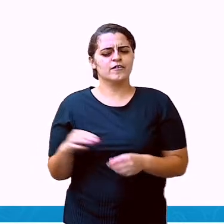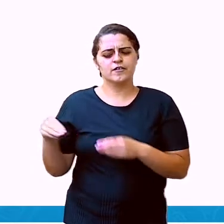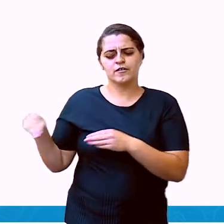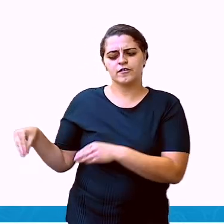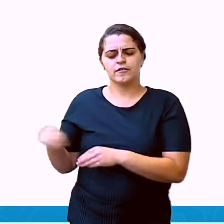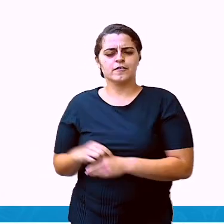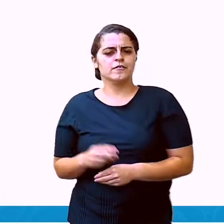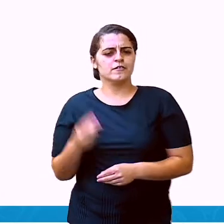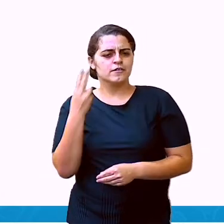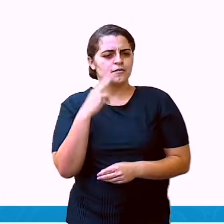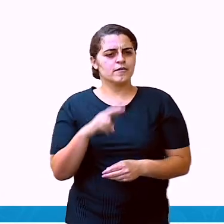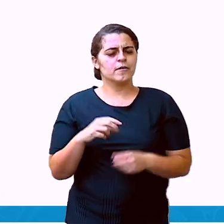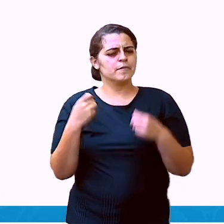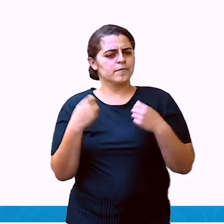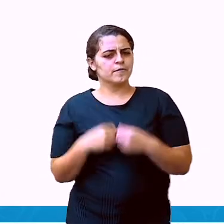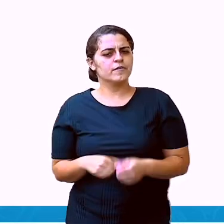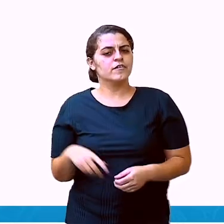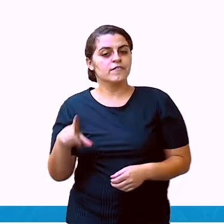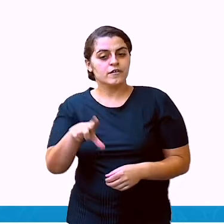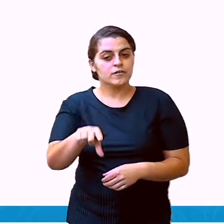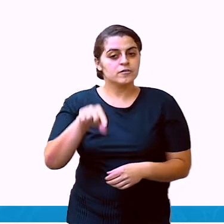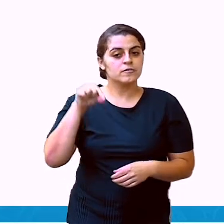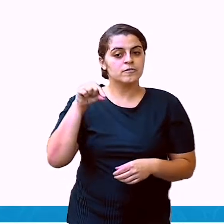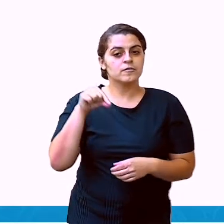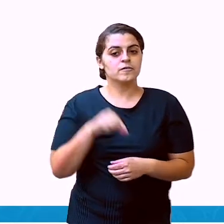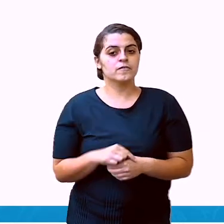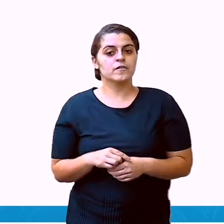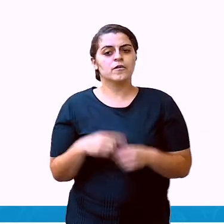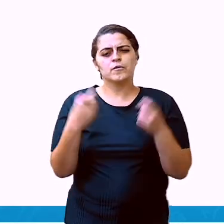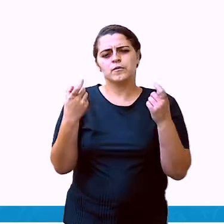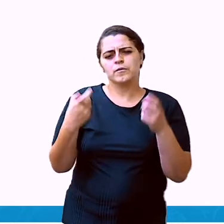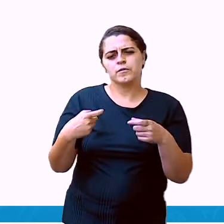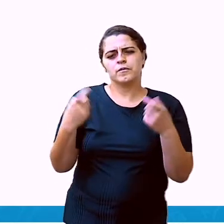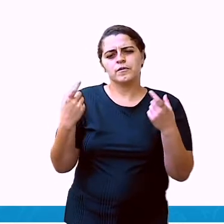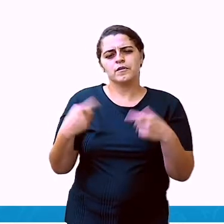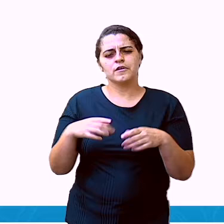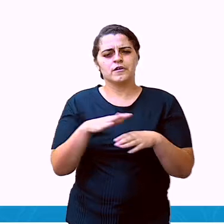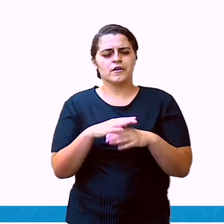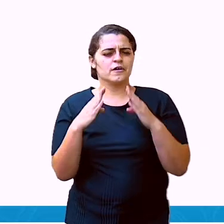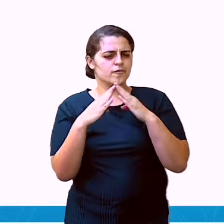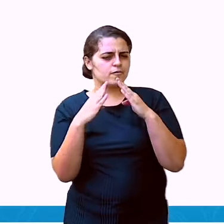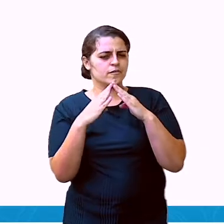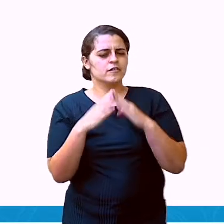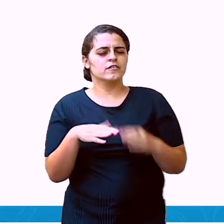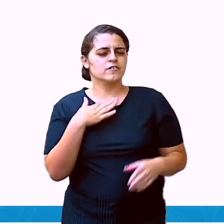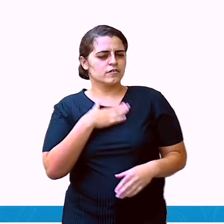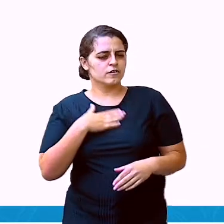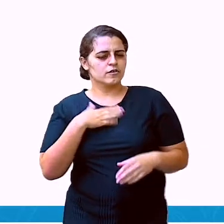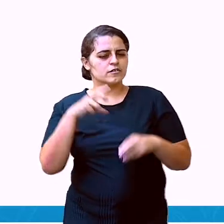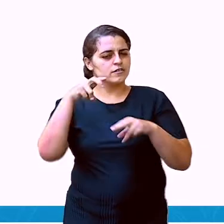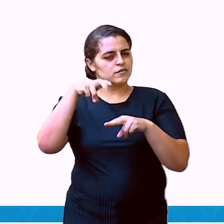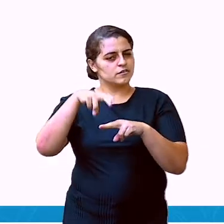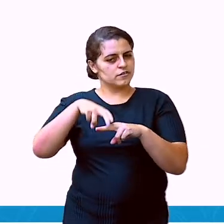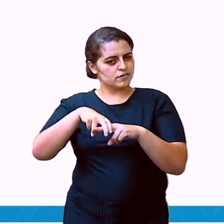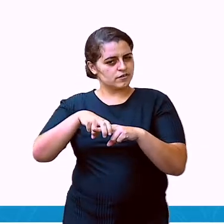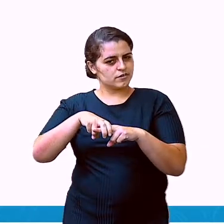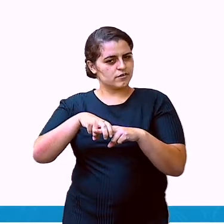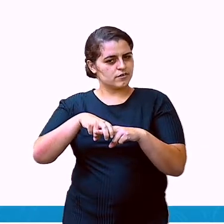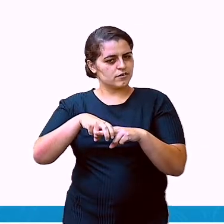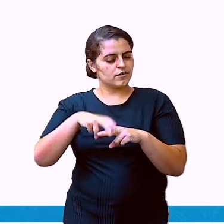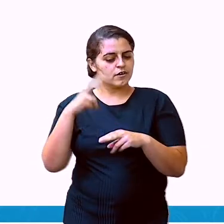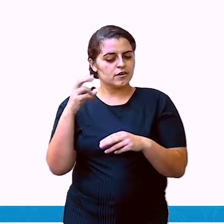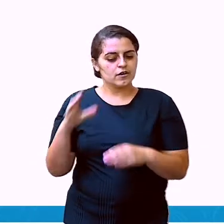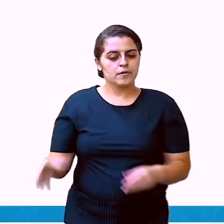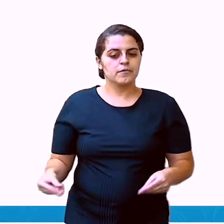cantinho. Você também vai escolher um cantinho da sua casa, onde você possa assentar-se